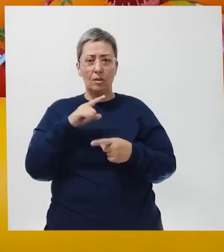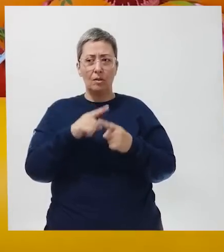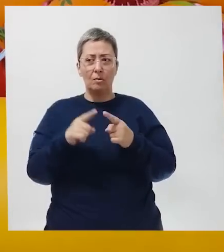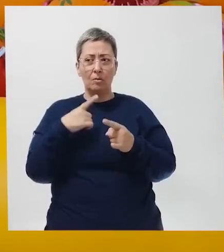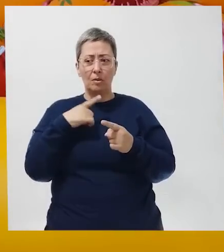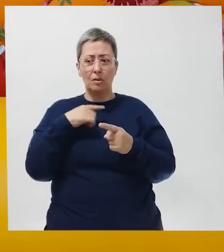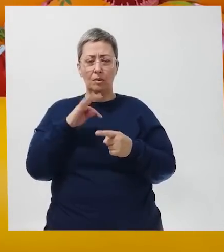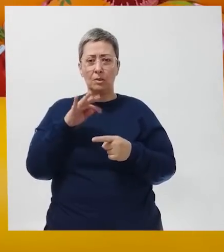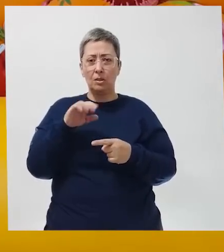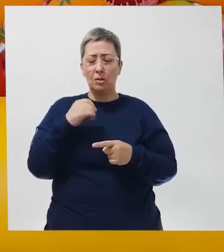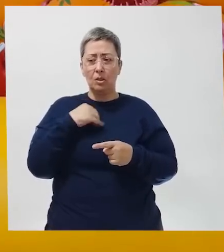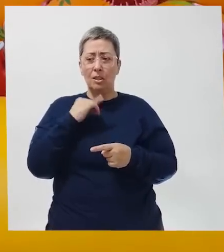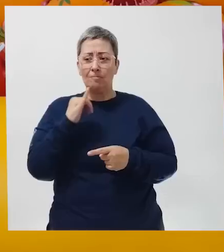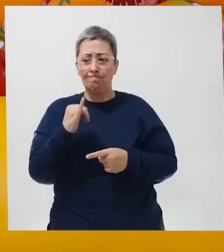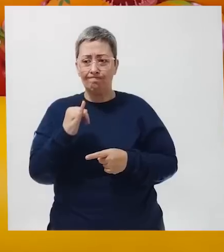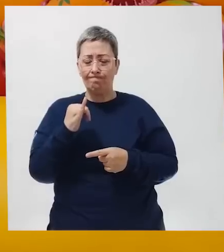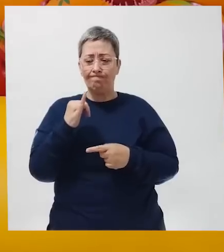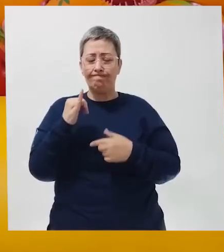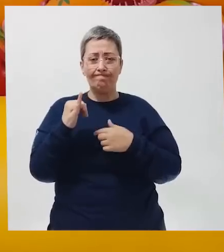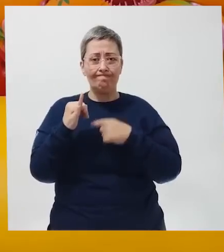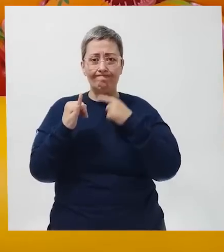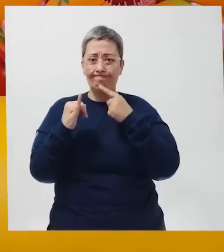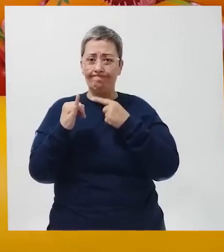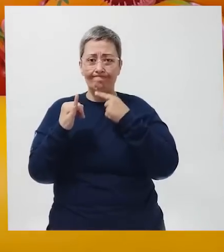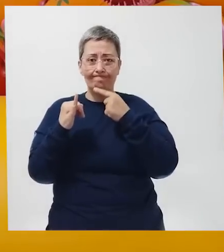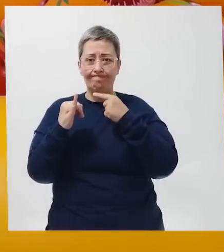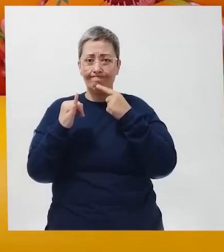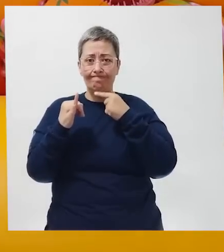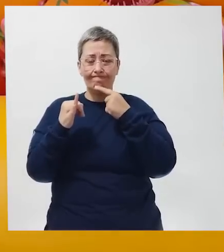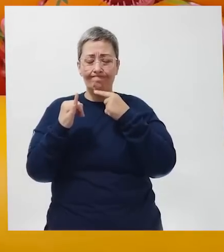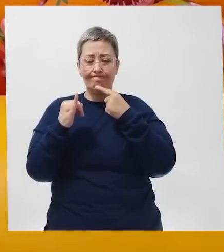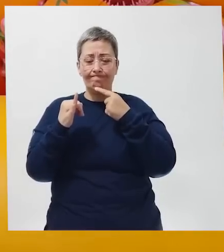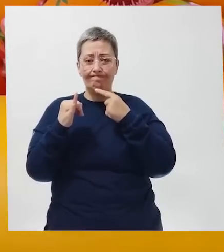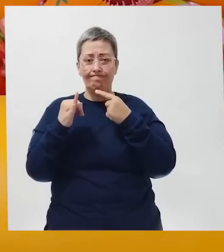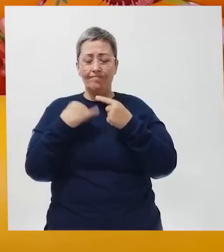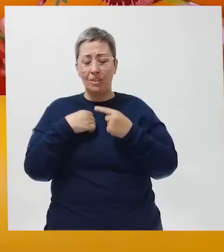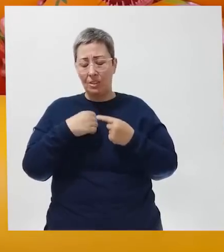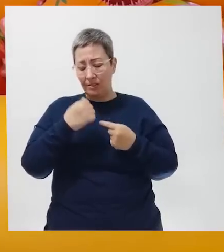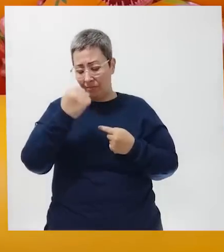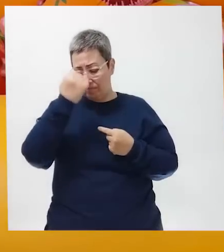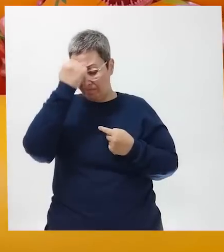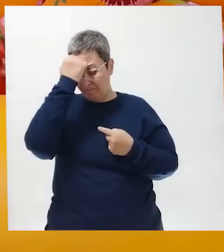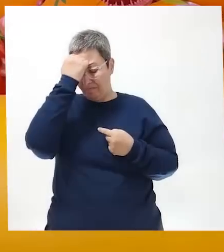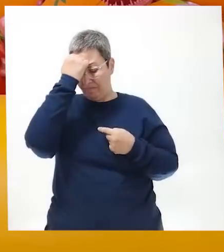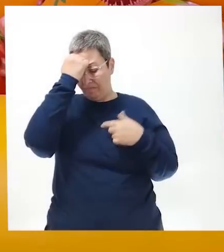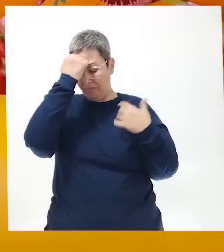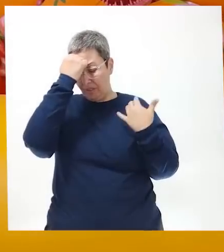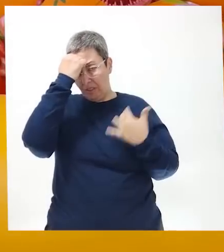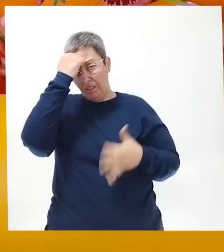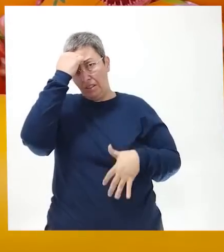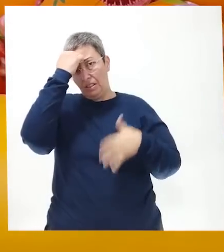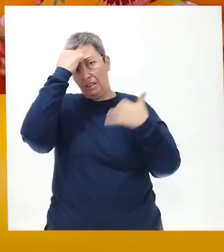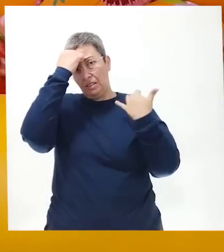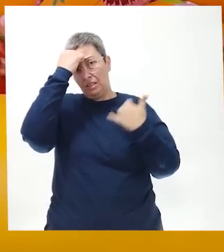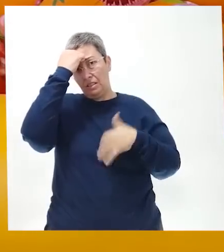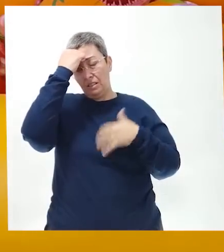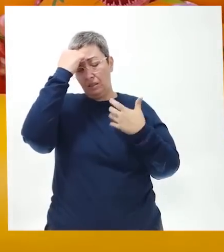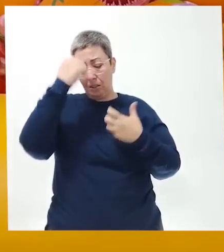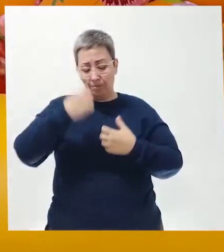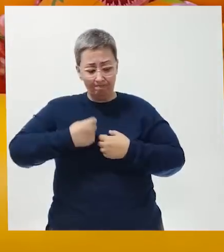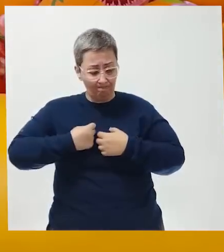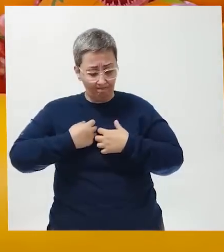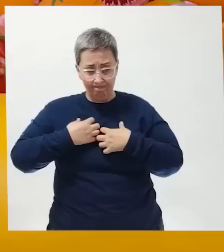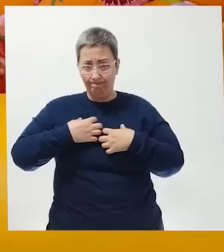e estala. Em dó menor, Tino tenta falar algo que não sai. O